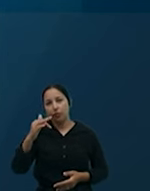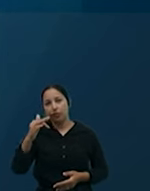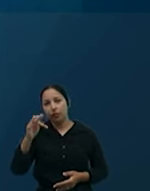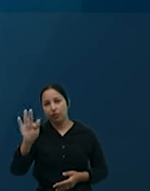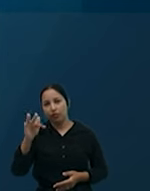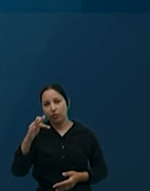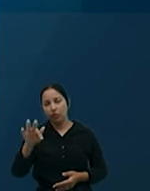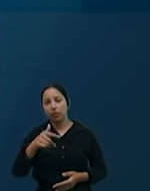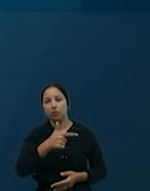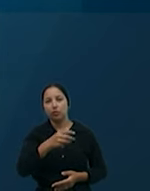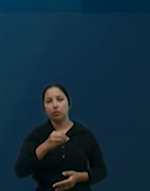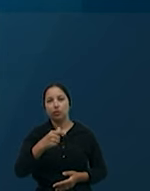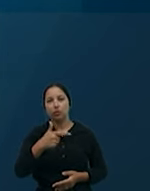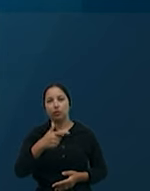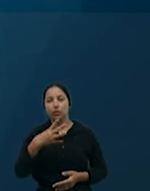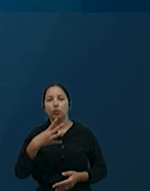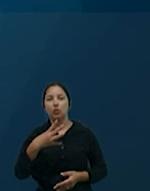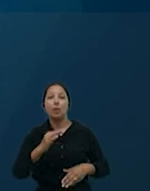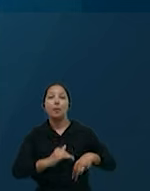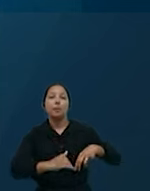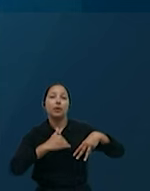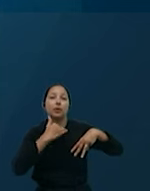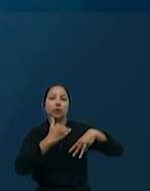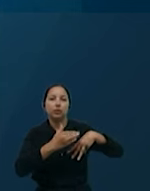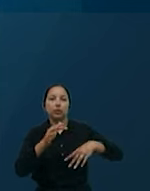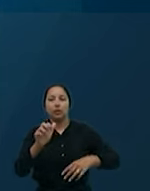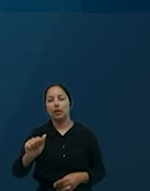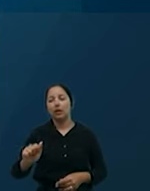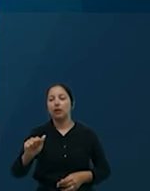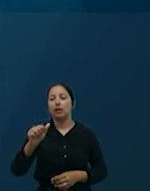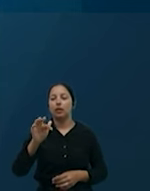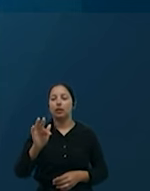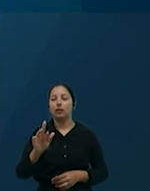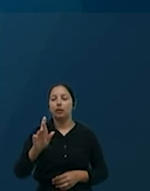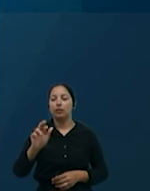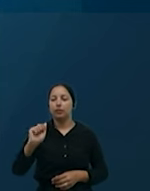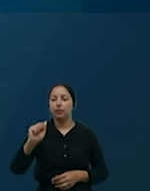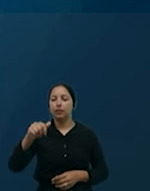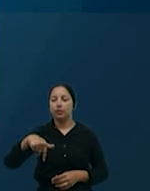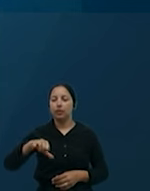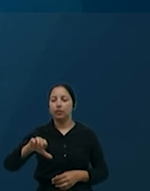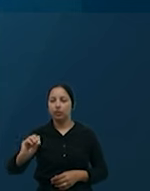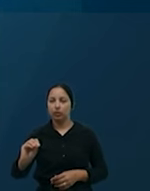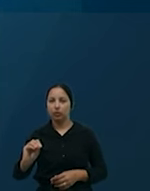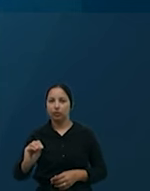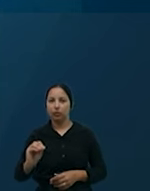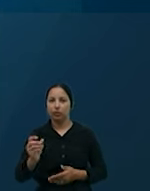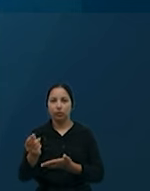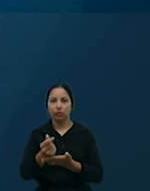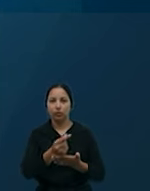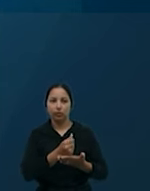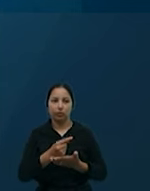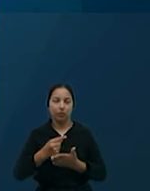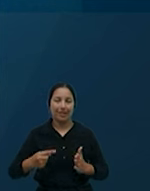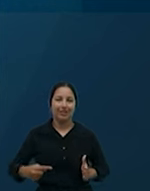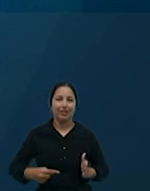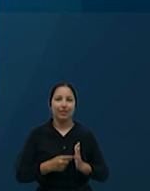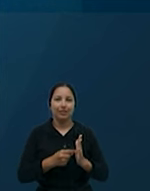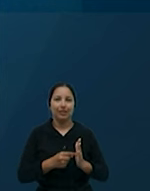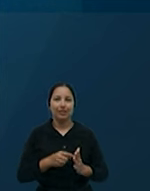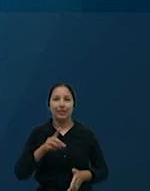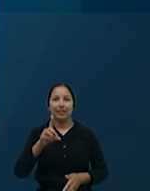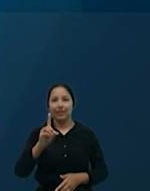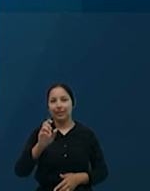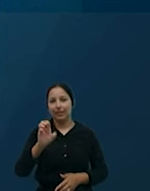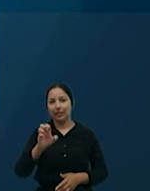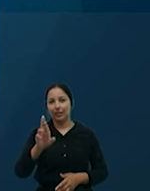Afrânio, dizendo o quê? Efeitos financeiros na DER. Me refiro aqui ao recurso especial